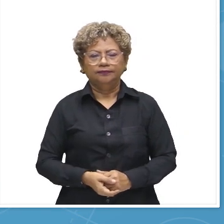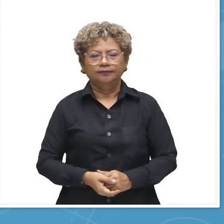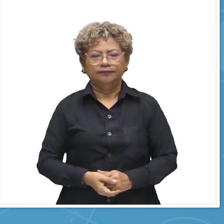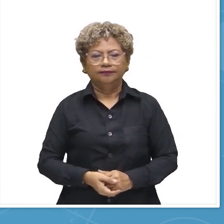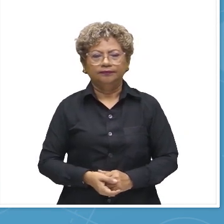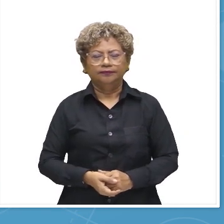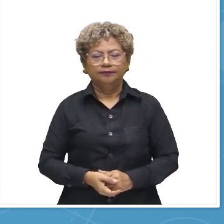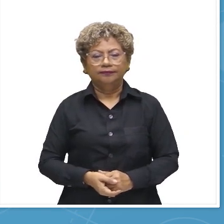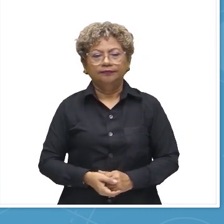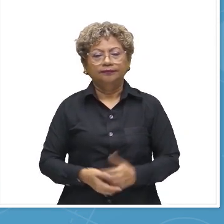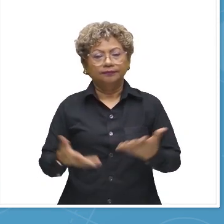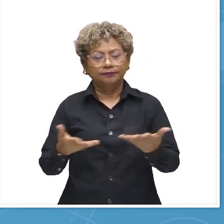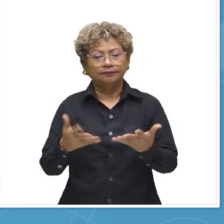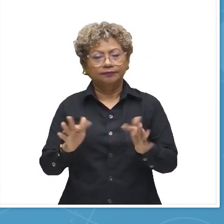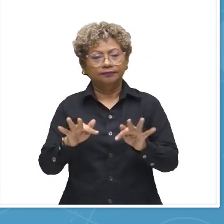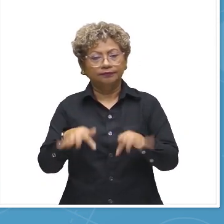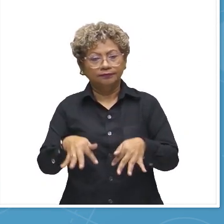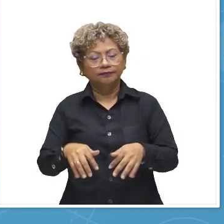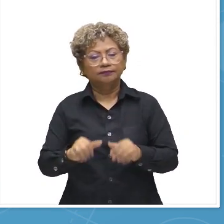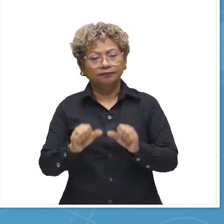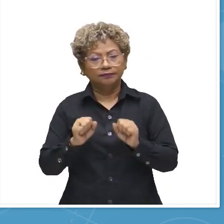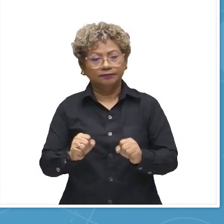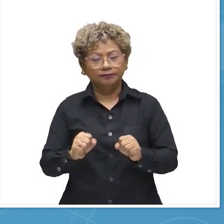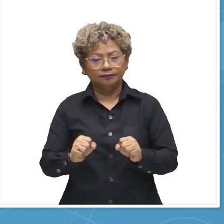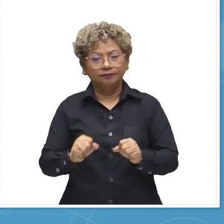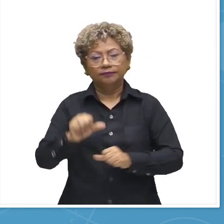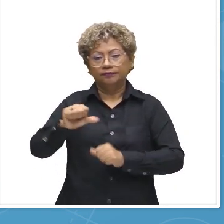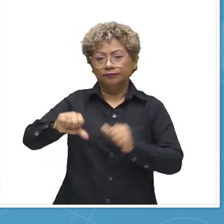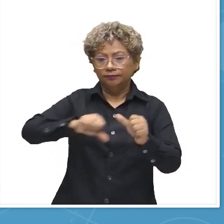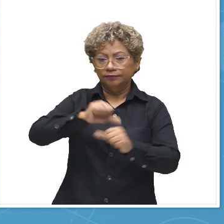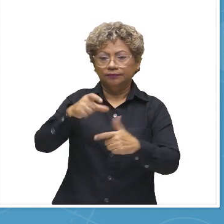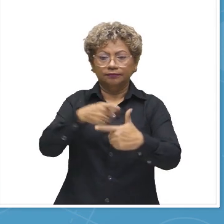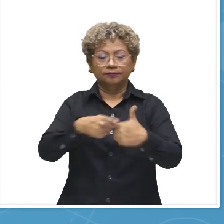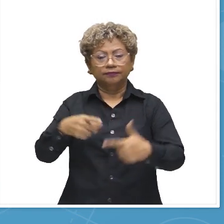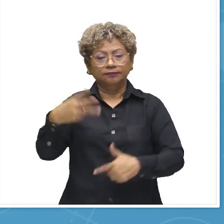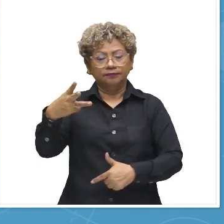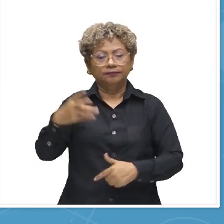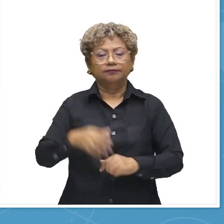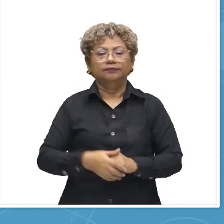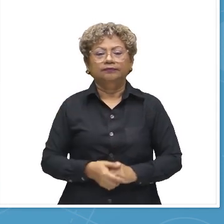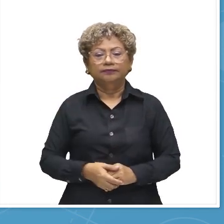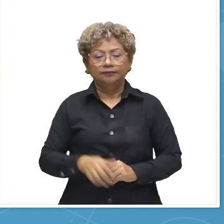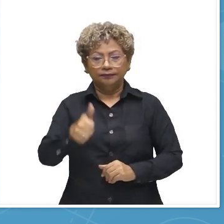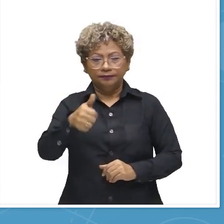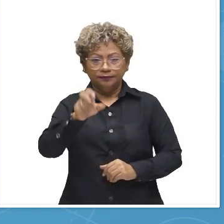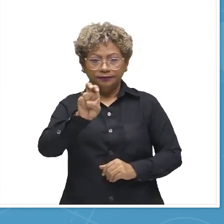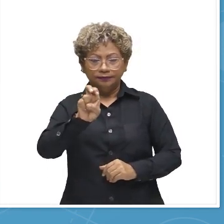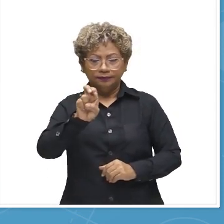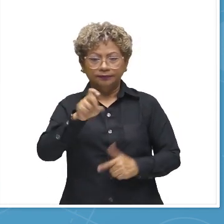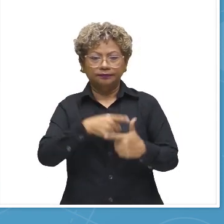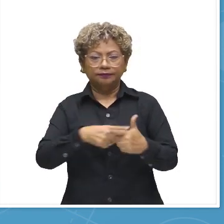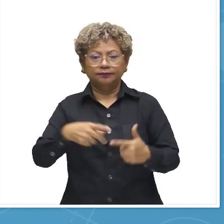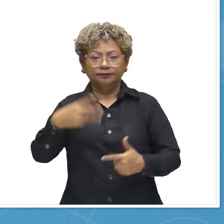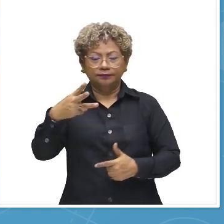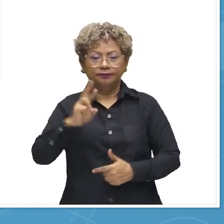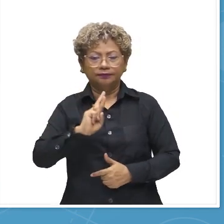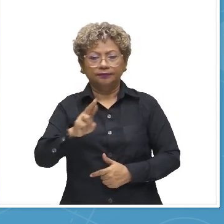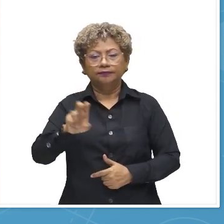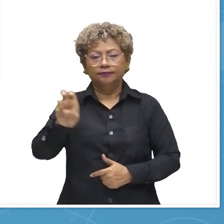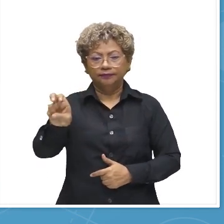E aí para finalizar, eu posso simplificar agora por 3, ó. Então, eu simplifico por 3 tanto o numerador